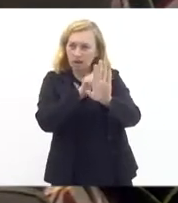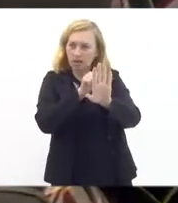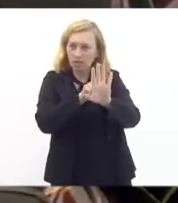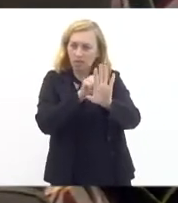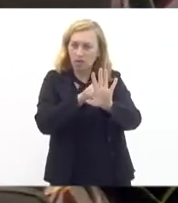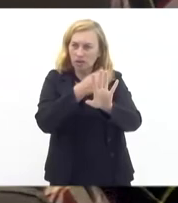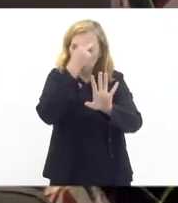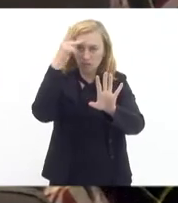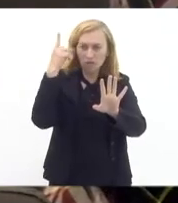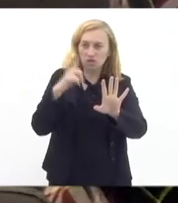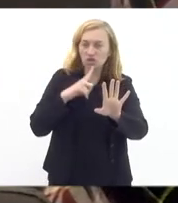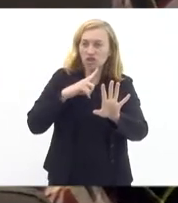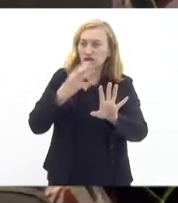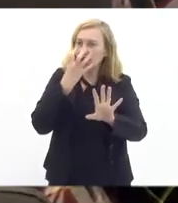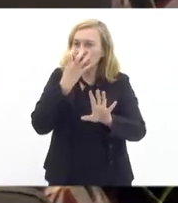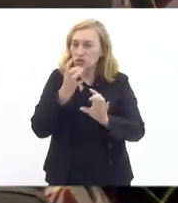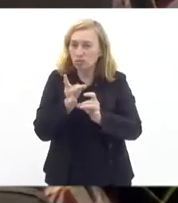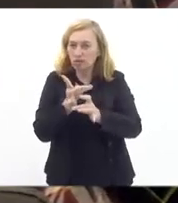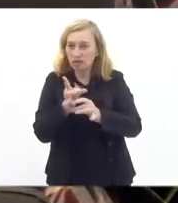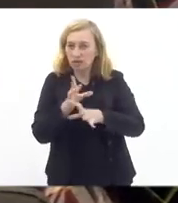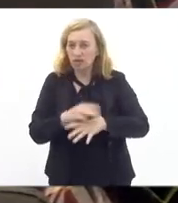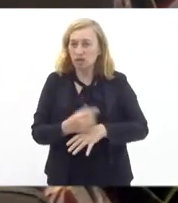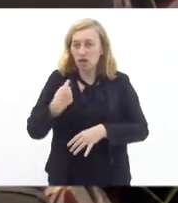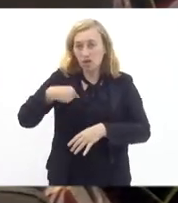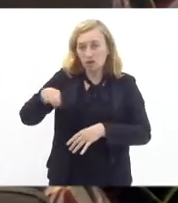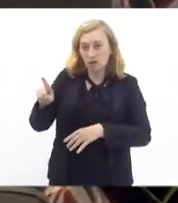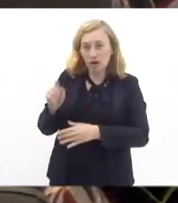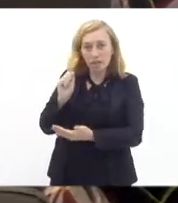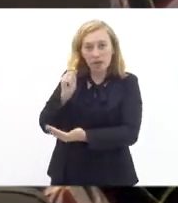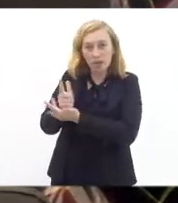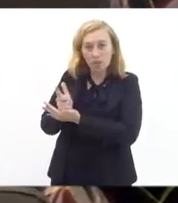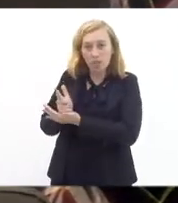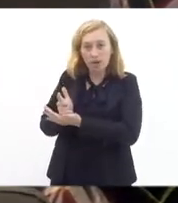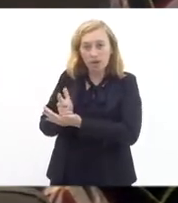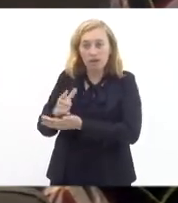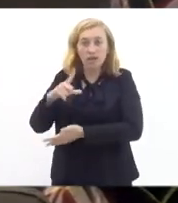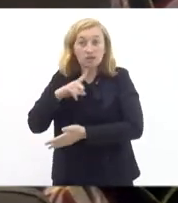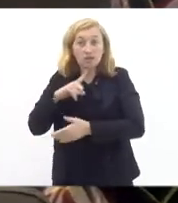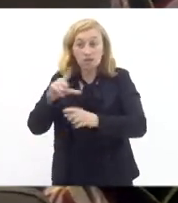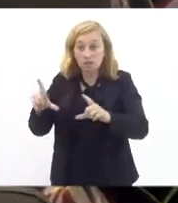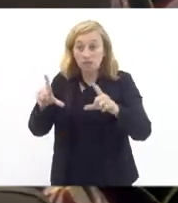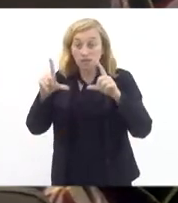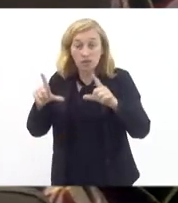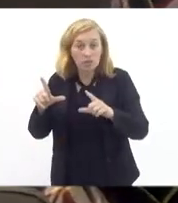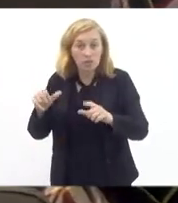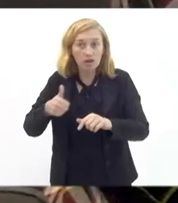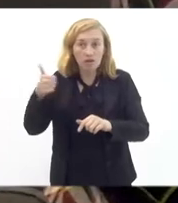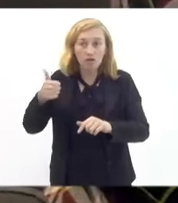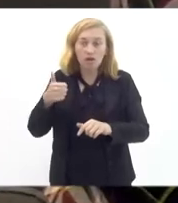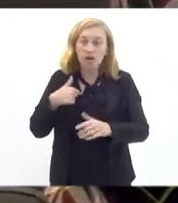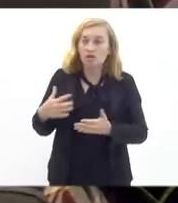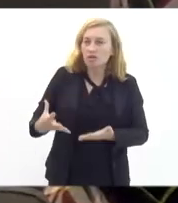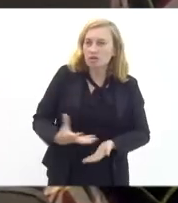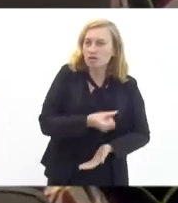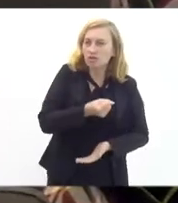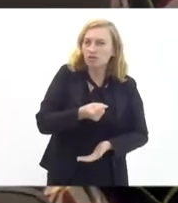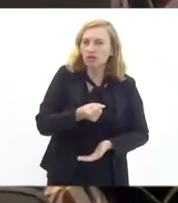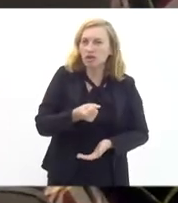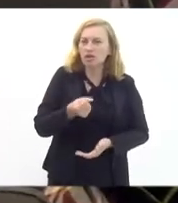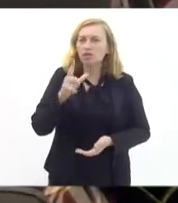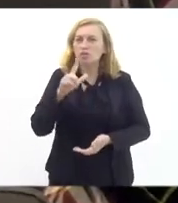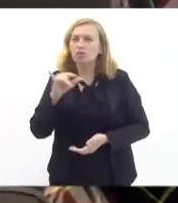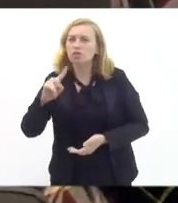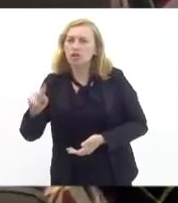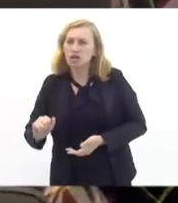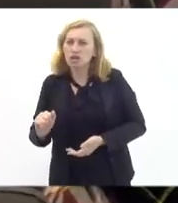clandestinos. Eu vou como compradora. Então, se eu tiver uma visibilidade... Uma vez eu fiz um resgate com o Luiz Ramos